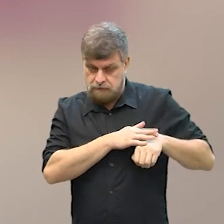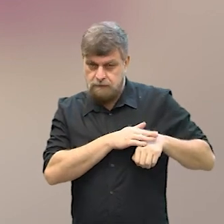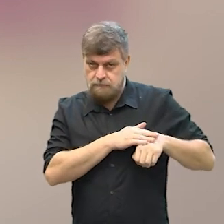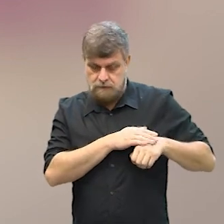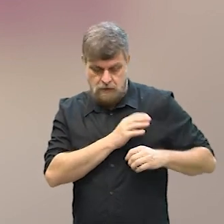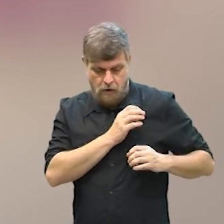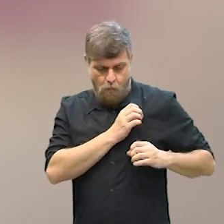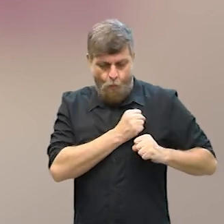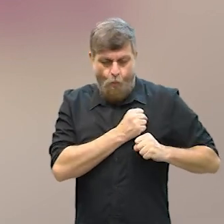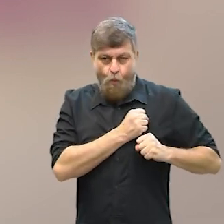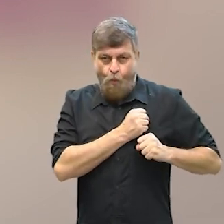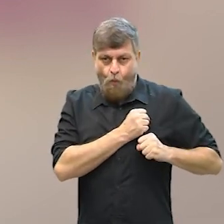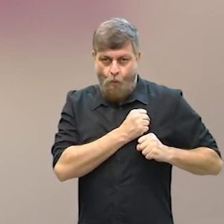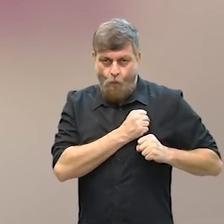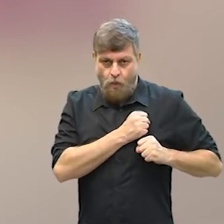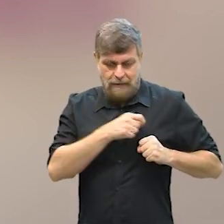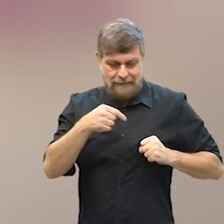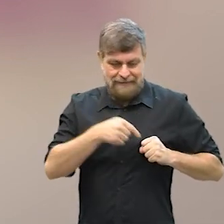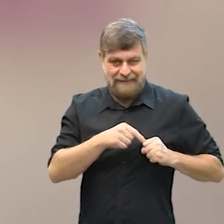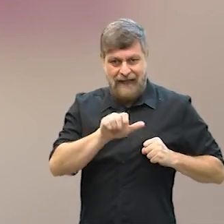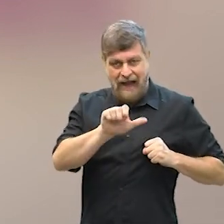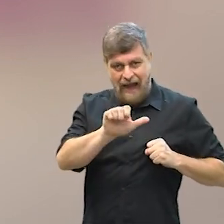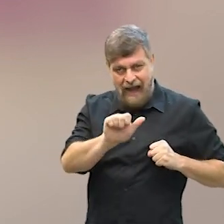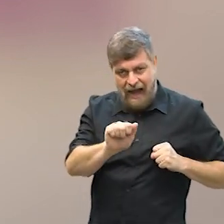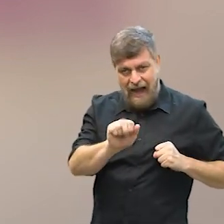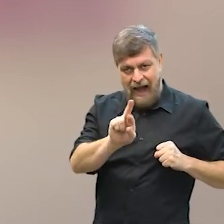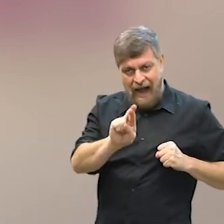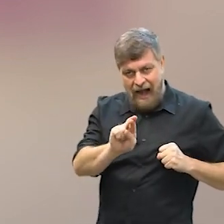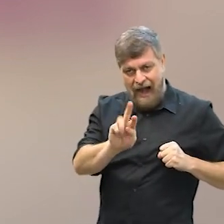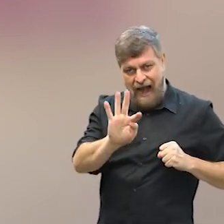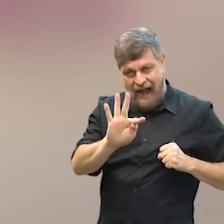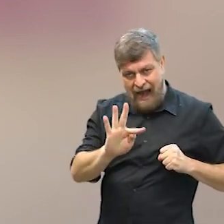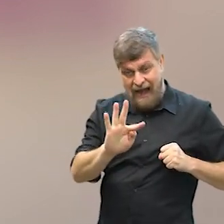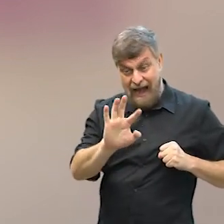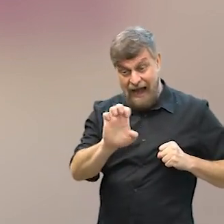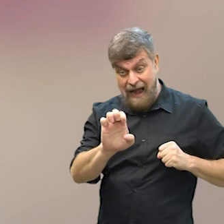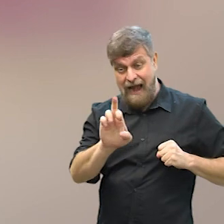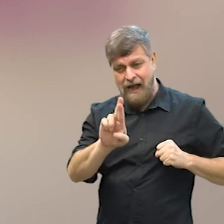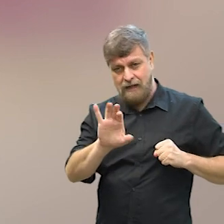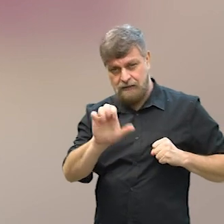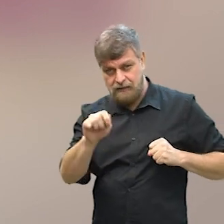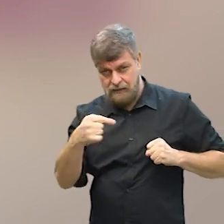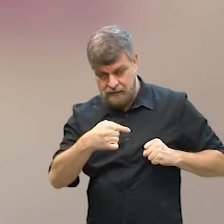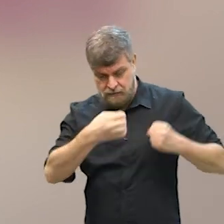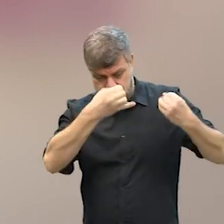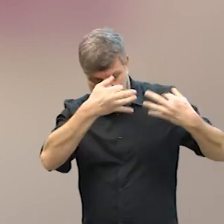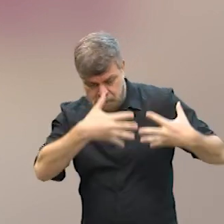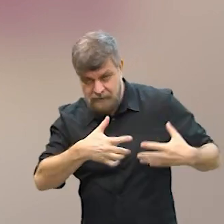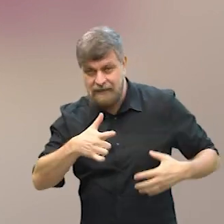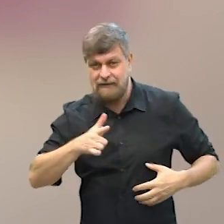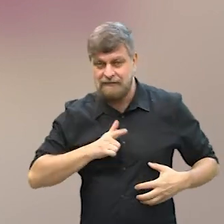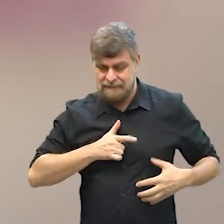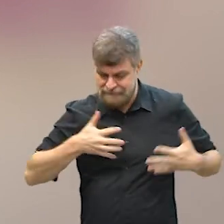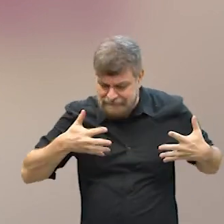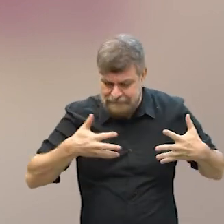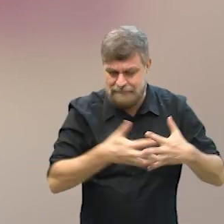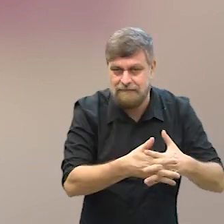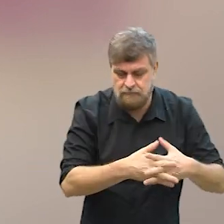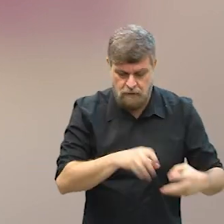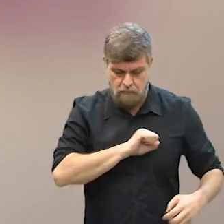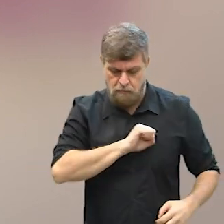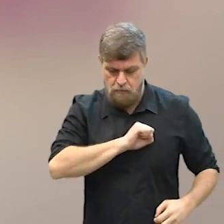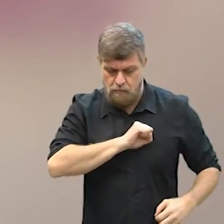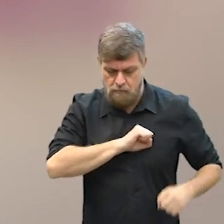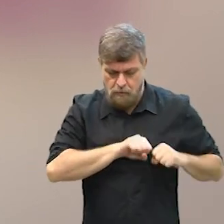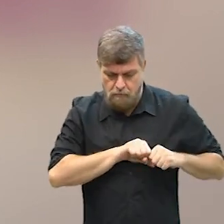cardíaca isquêmica, ou seja, a doença das artérias do coração, doença coronária, como eu disse, que tem como seu maior